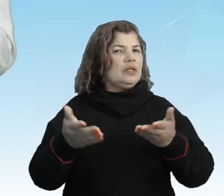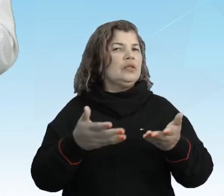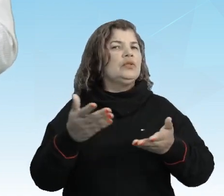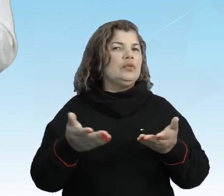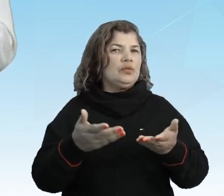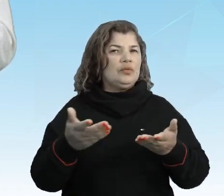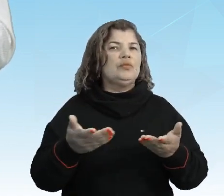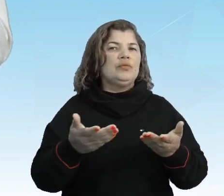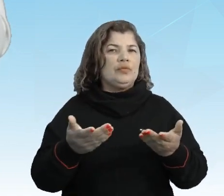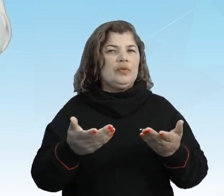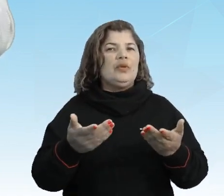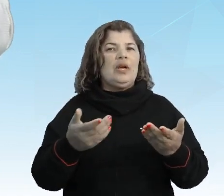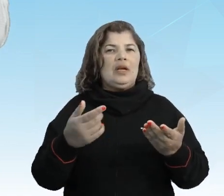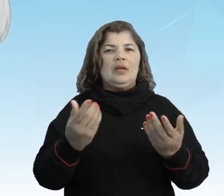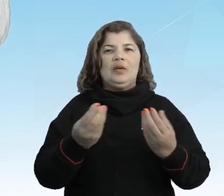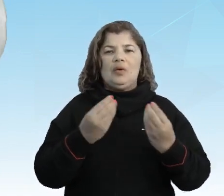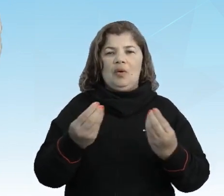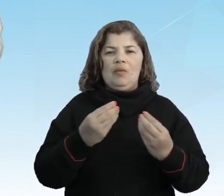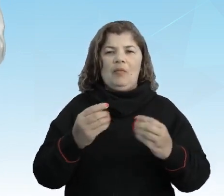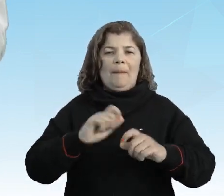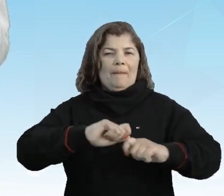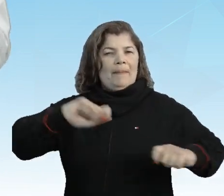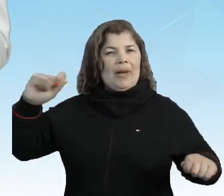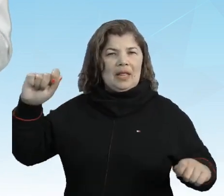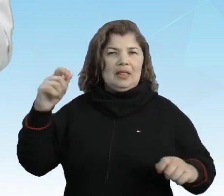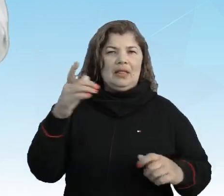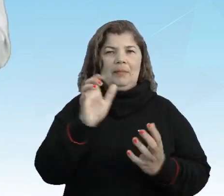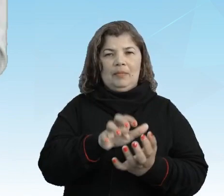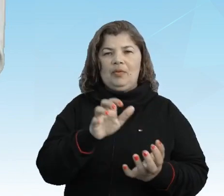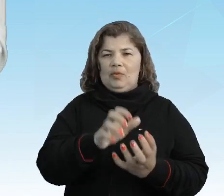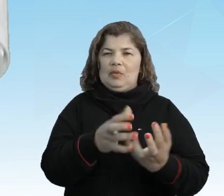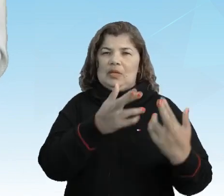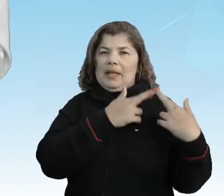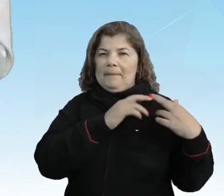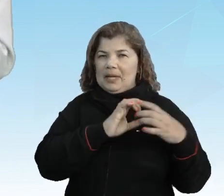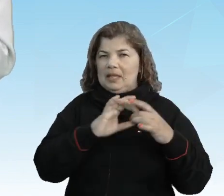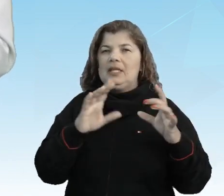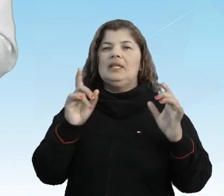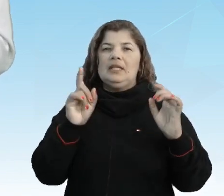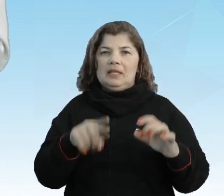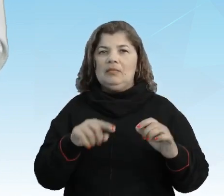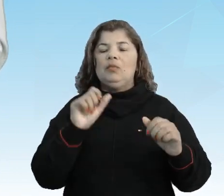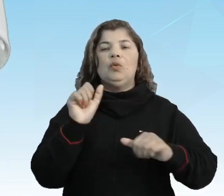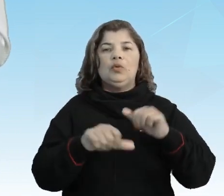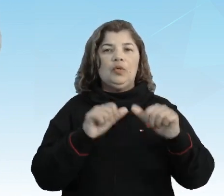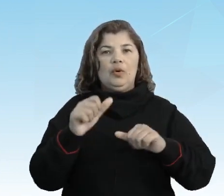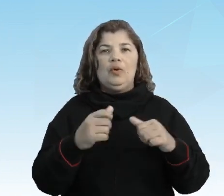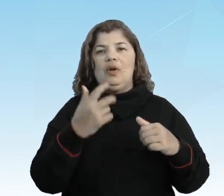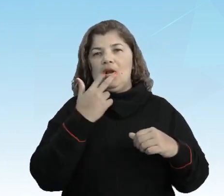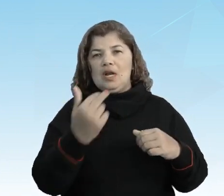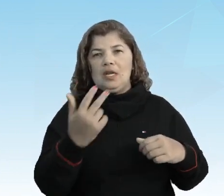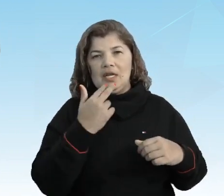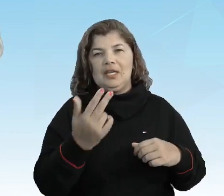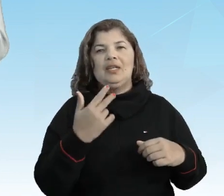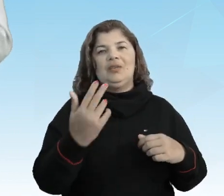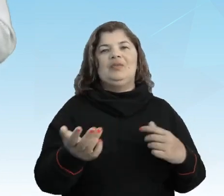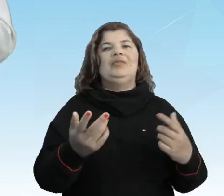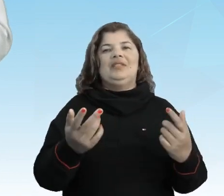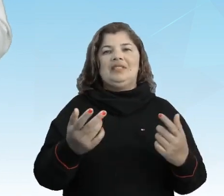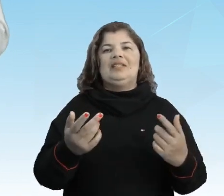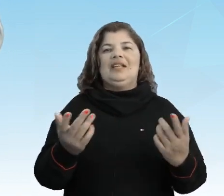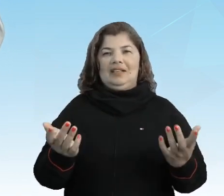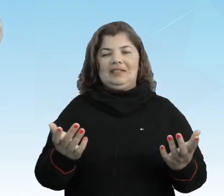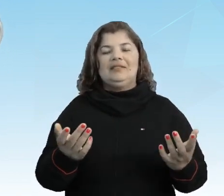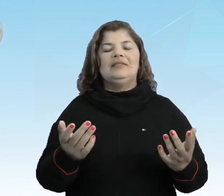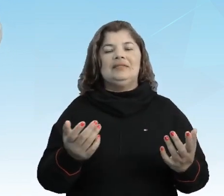dessa independência de Pernambuco, de 75 dias, foi mudado no linguajar dos vosmicês. É verdade. Não é